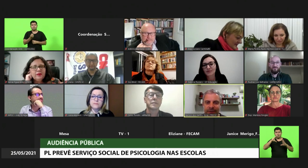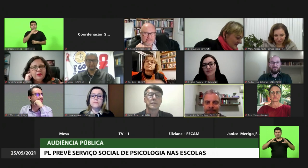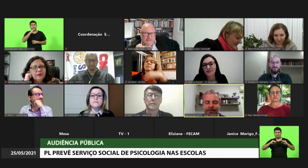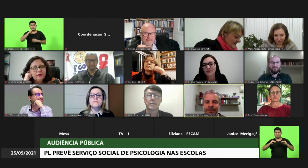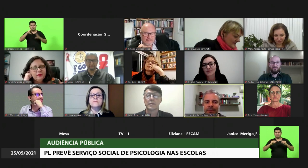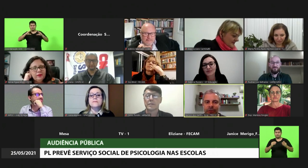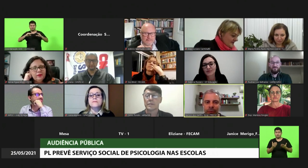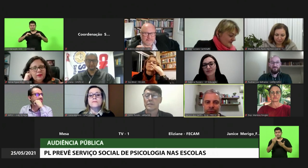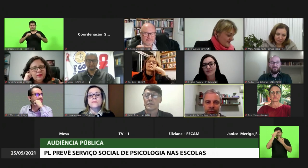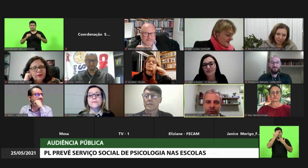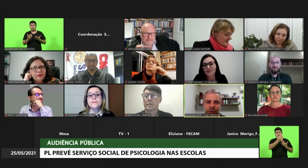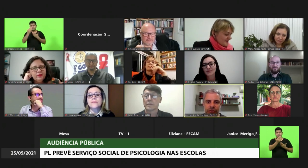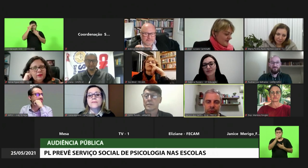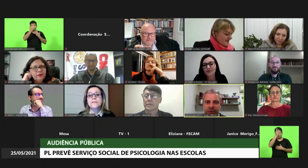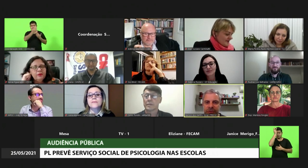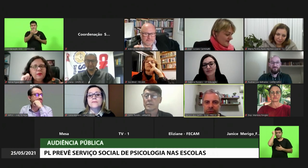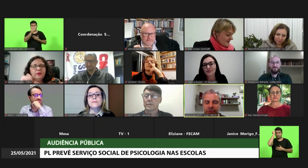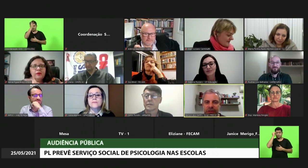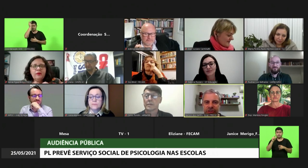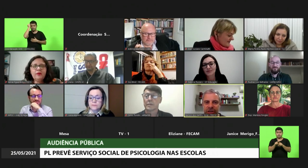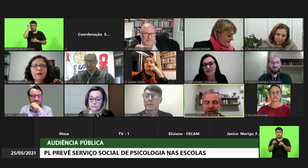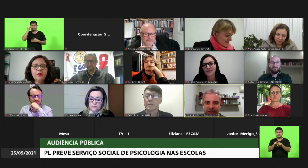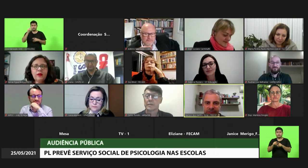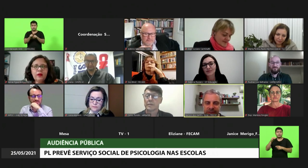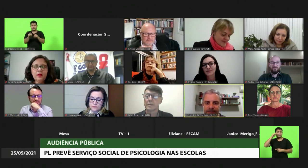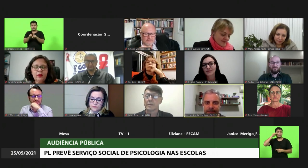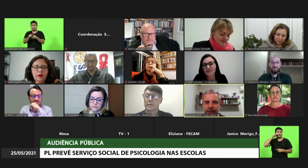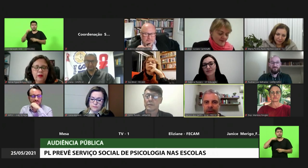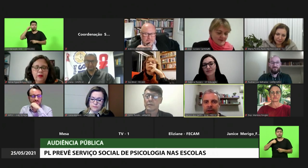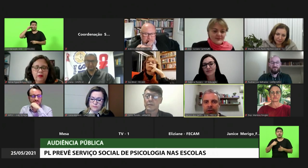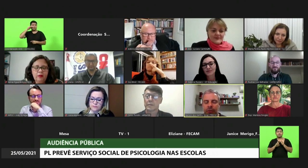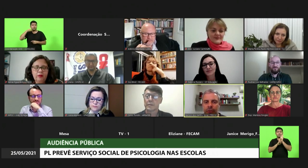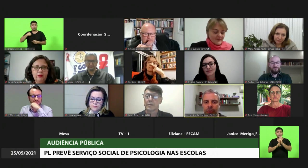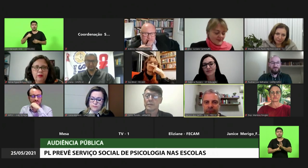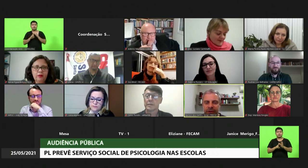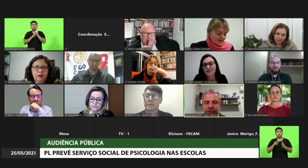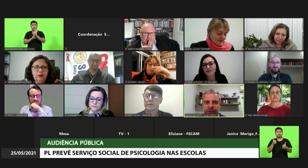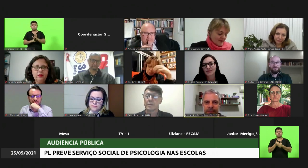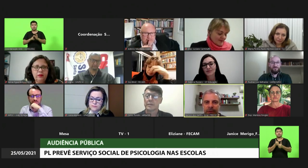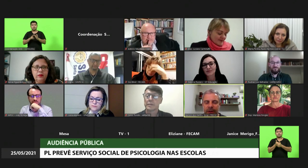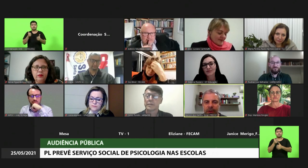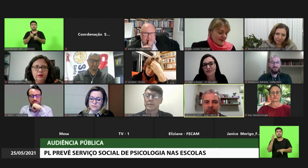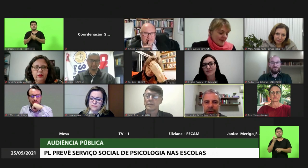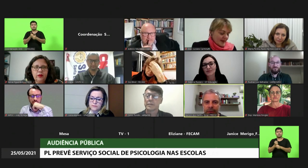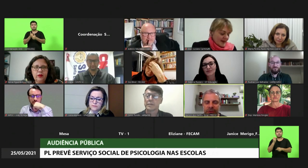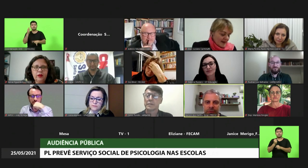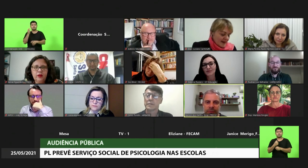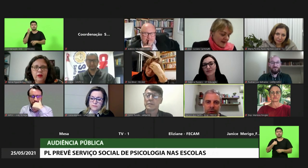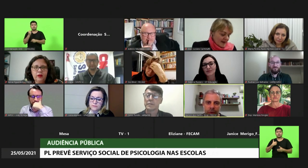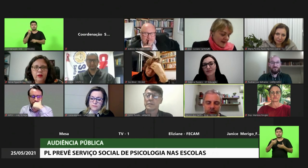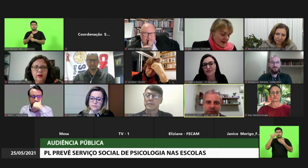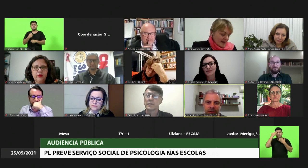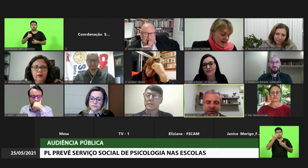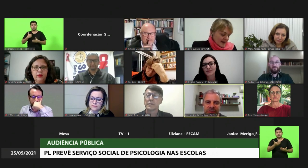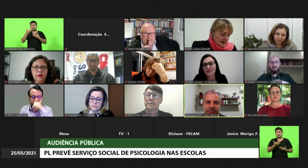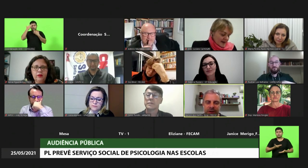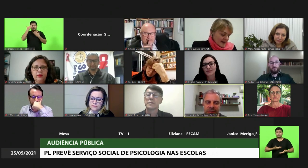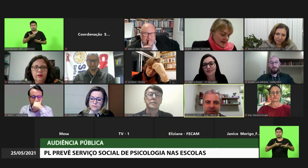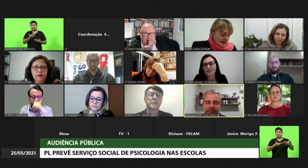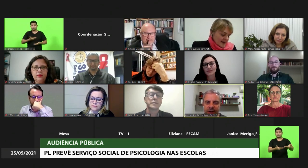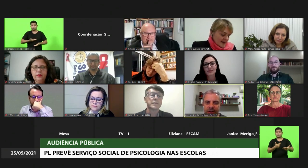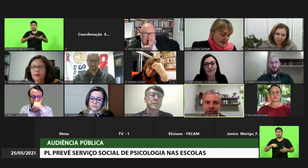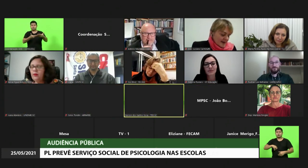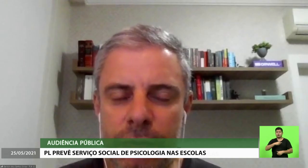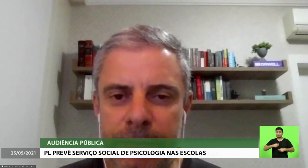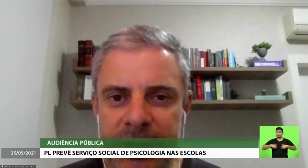deputada Marlene. Em nome do Tribunal de Contas, eu gostaria de agradecer o convite. Para nós é uma honra poder